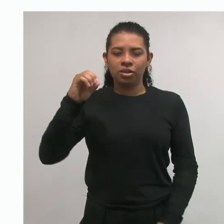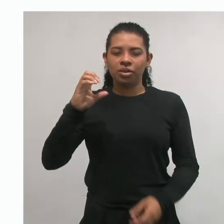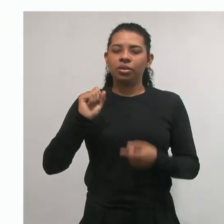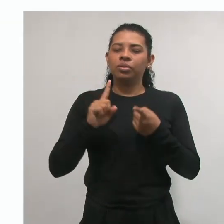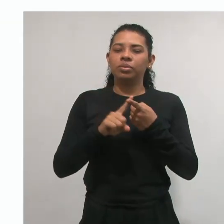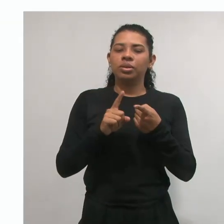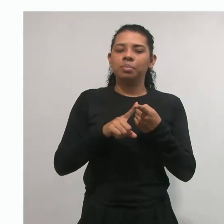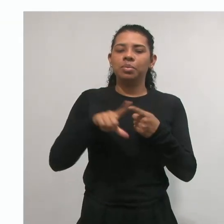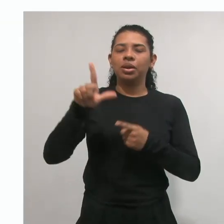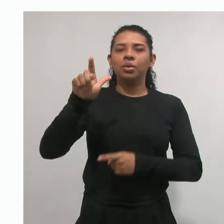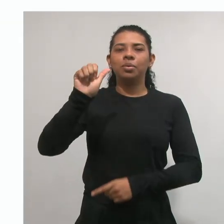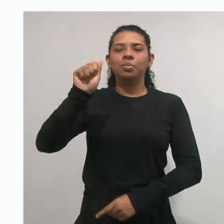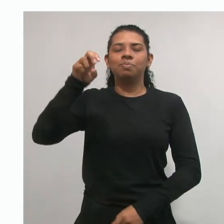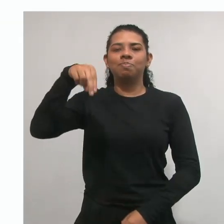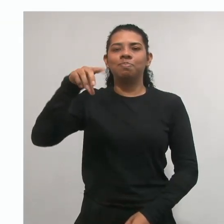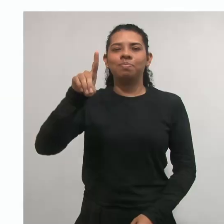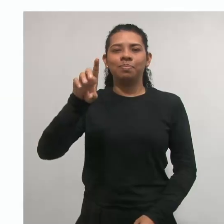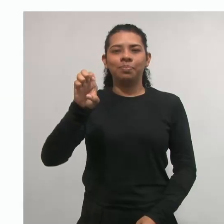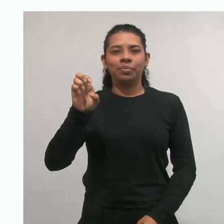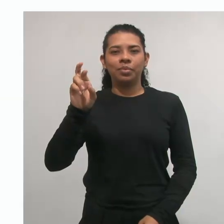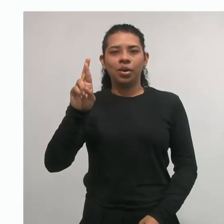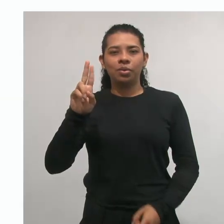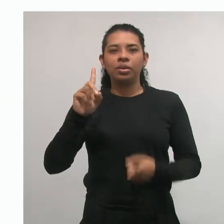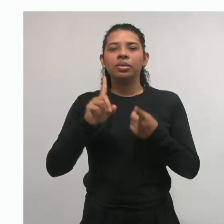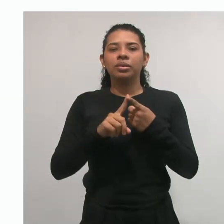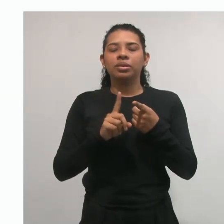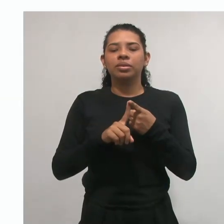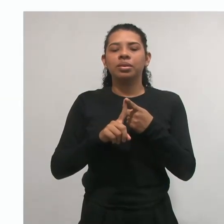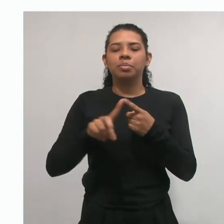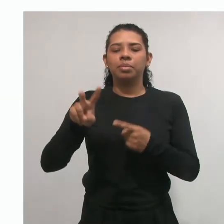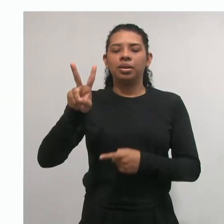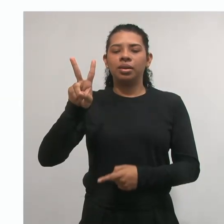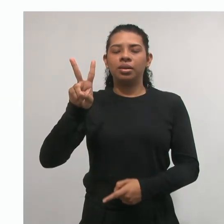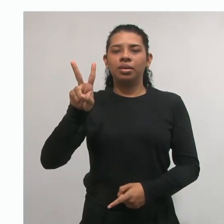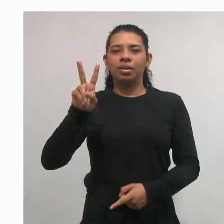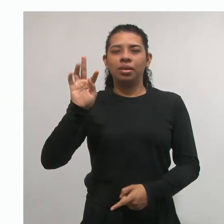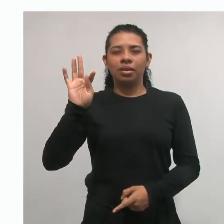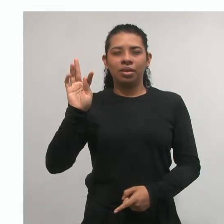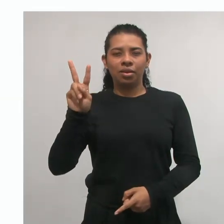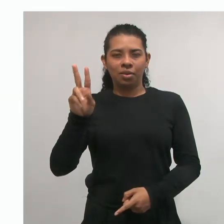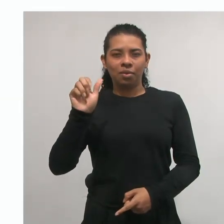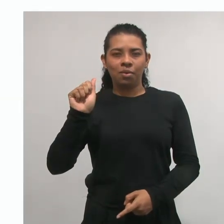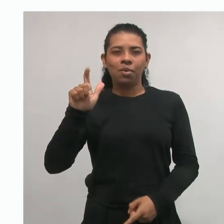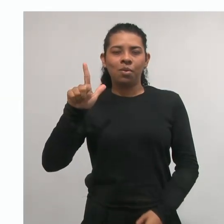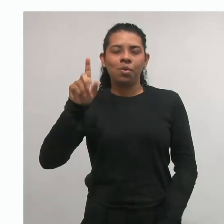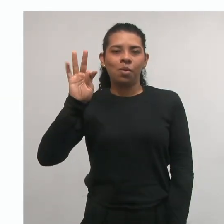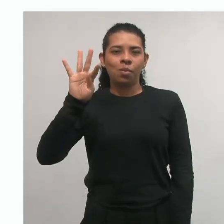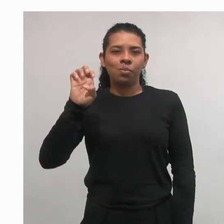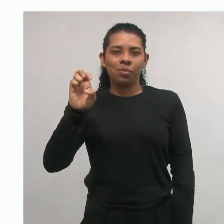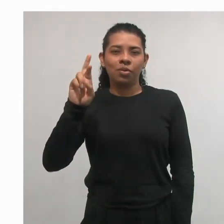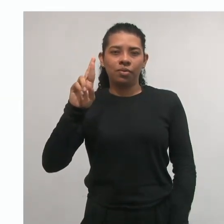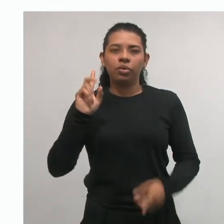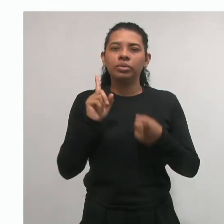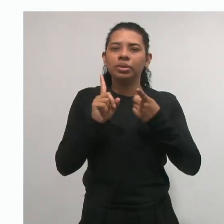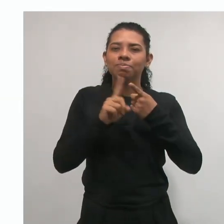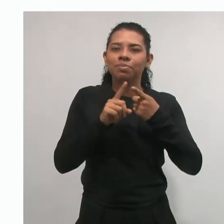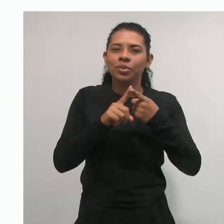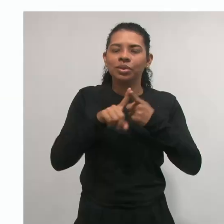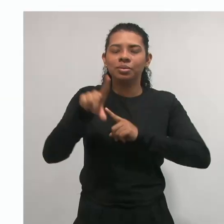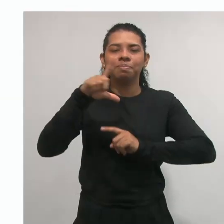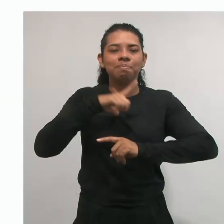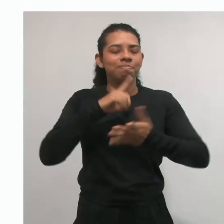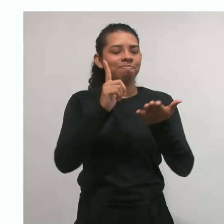Lander, Dussel, Maldonado e Walter Mignolo. Além dos clássicos do